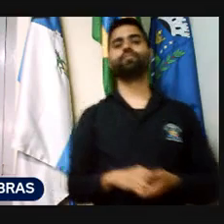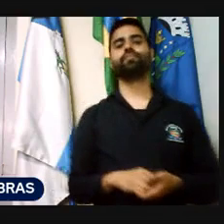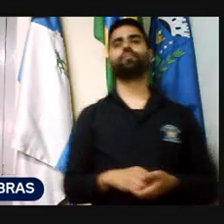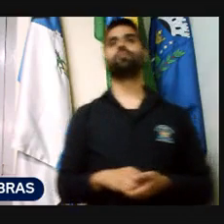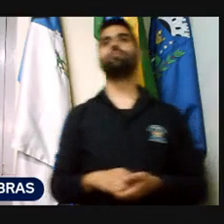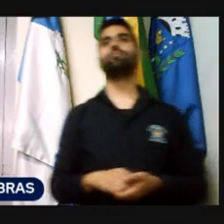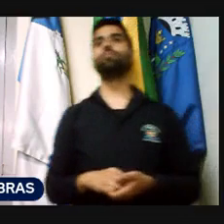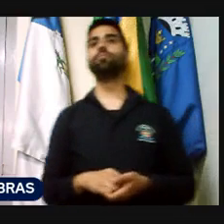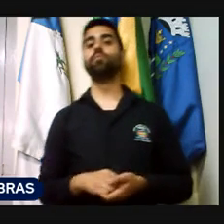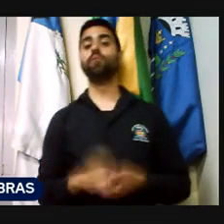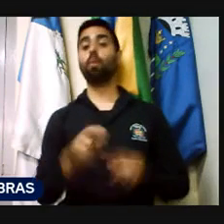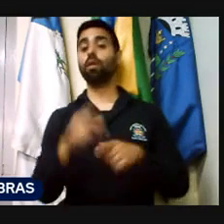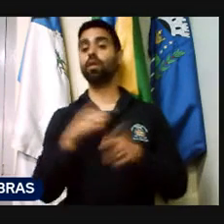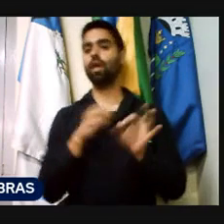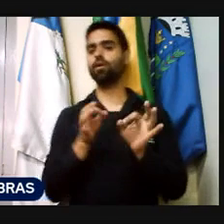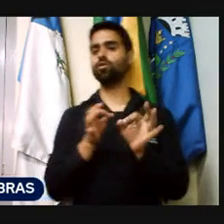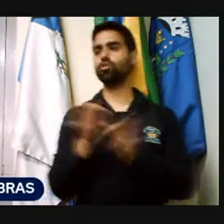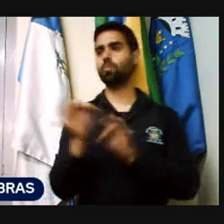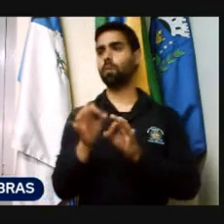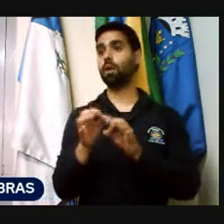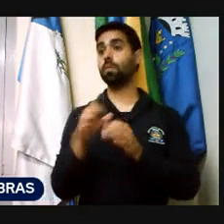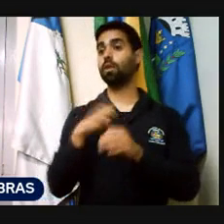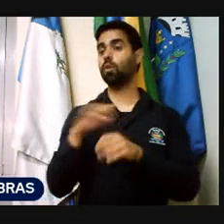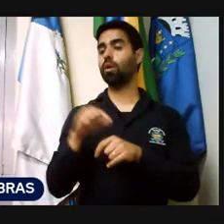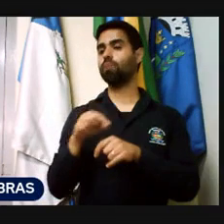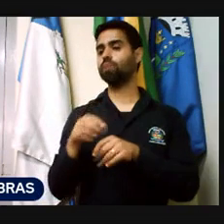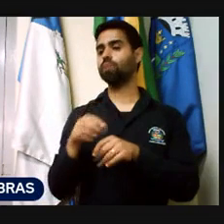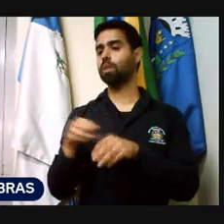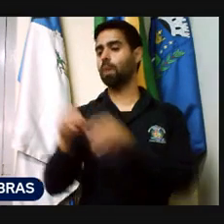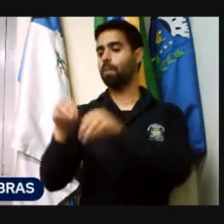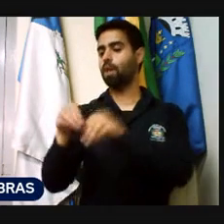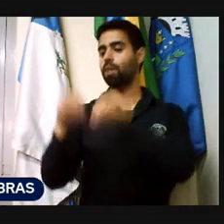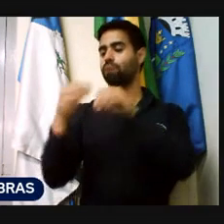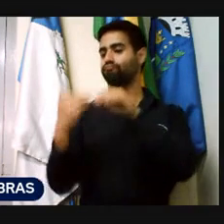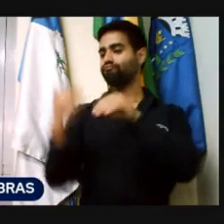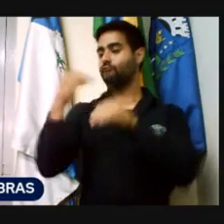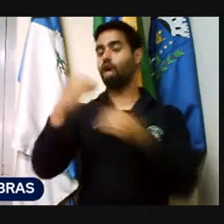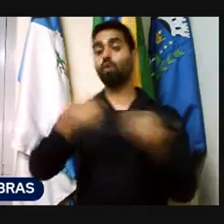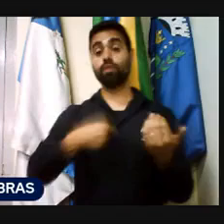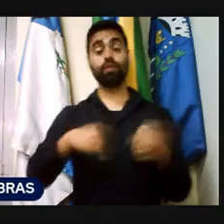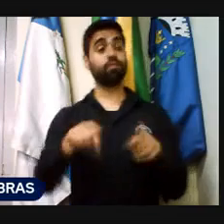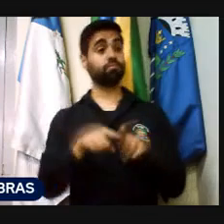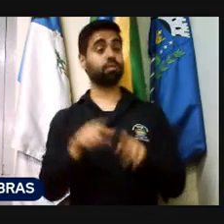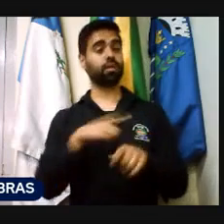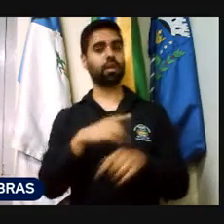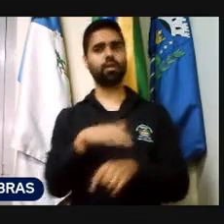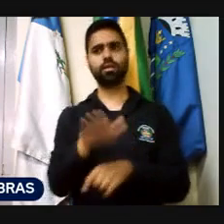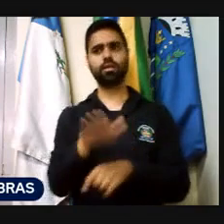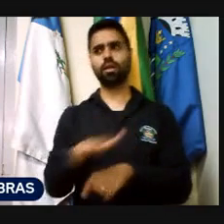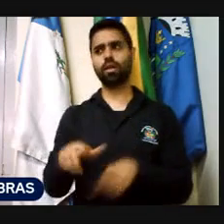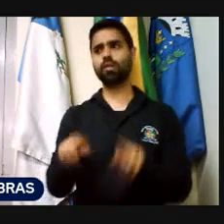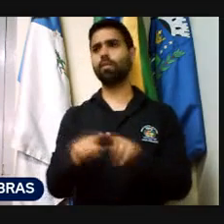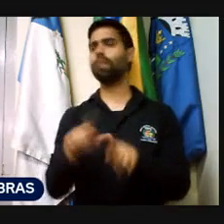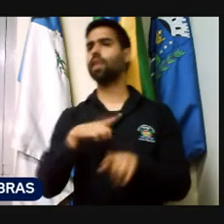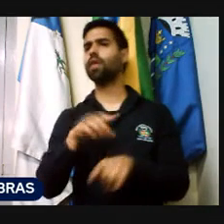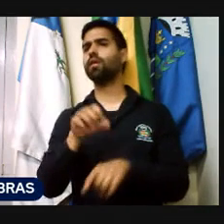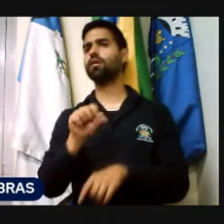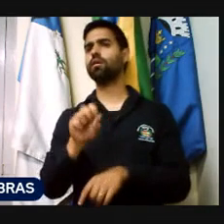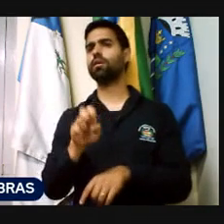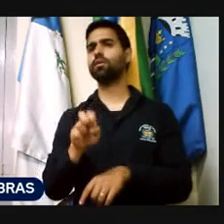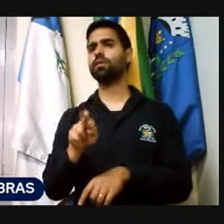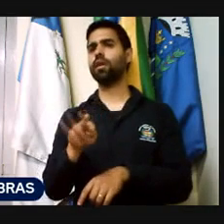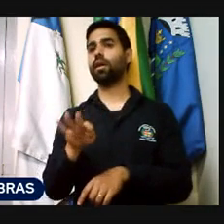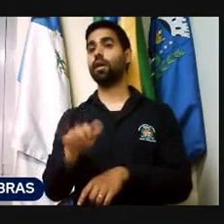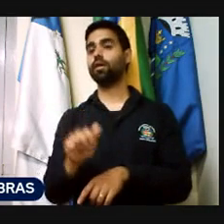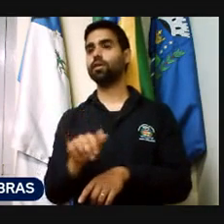esse projeto para colocar a conservatória, principalmente com essas crianças, porque nós temos o movimento das Serestas. Então, se